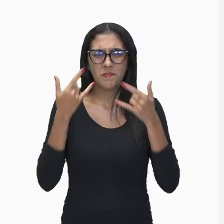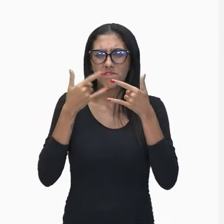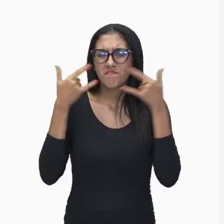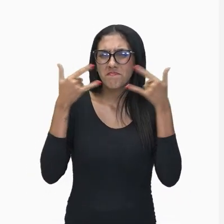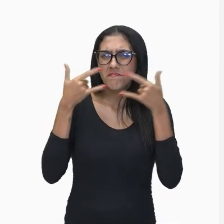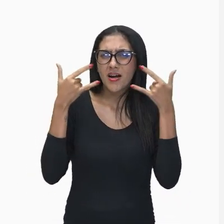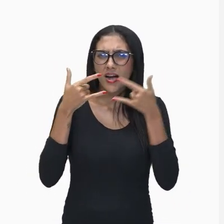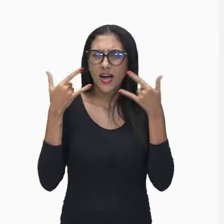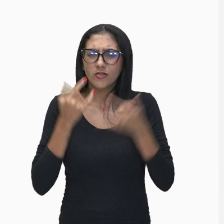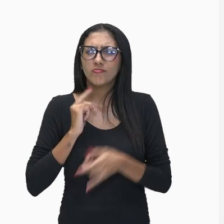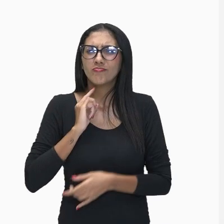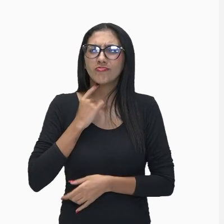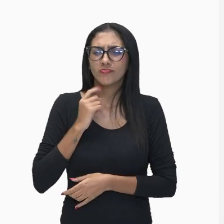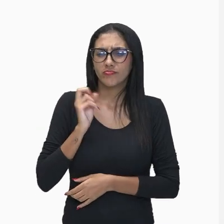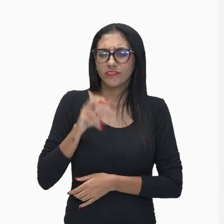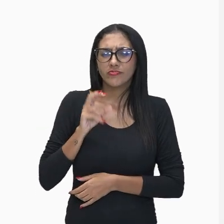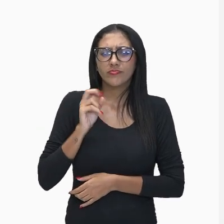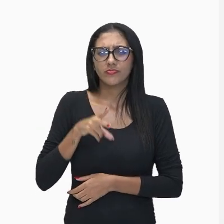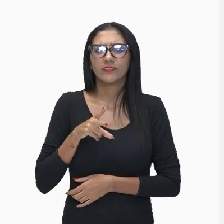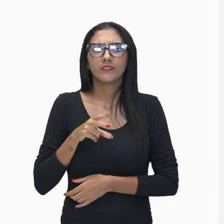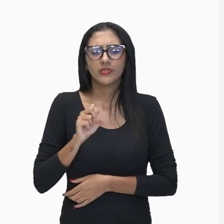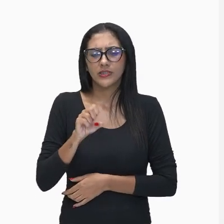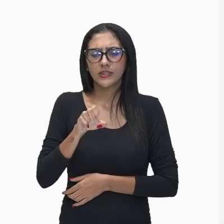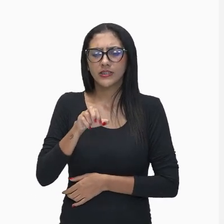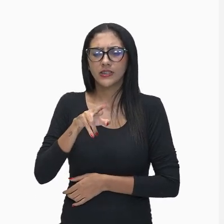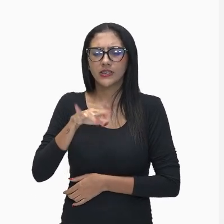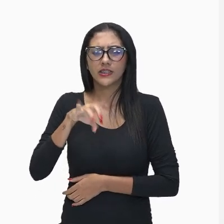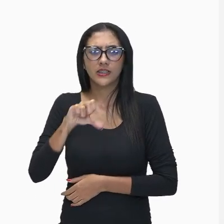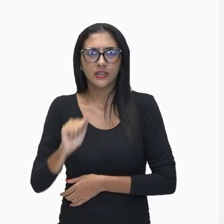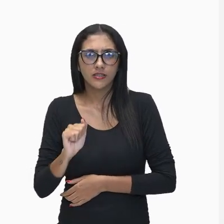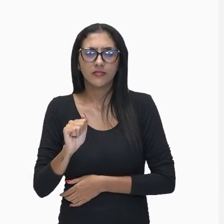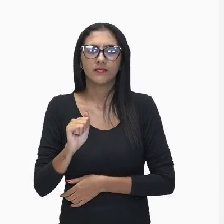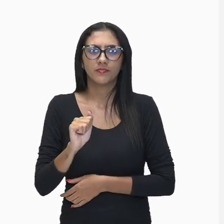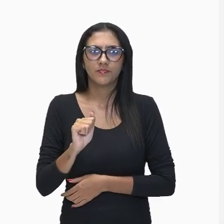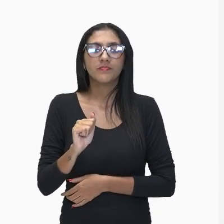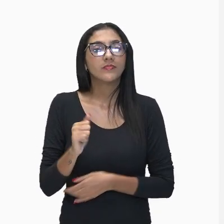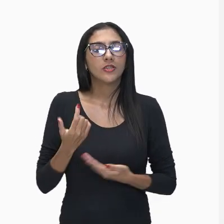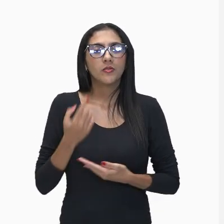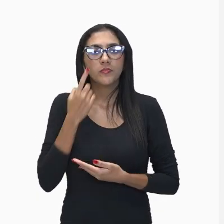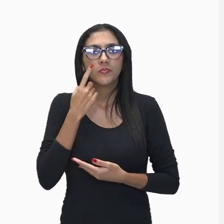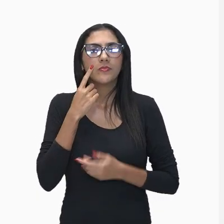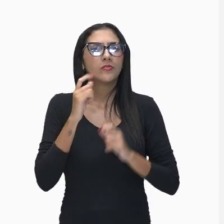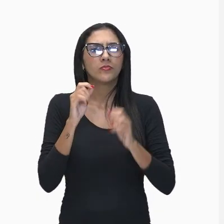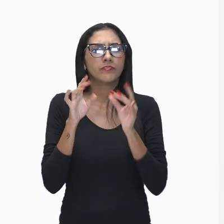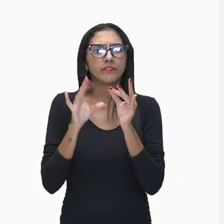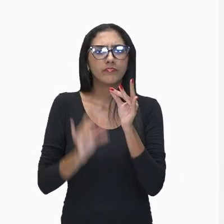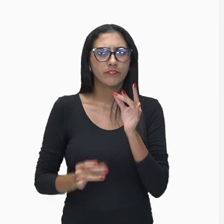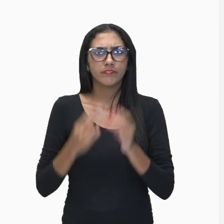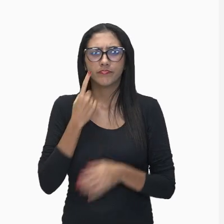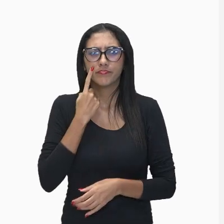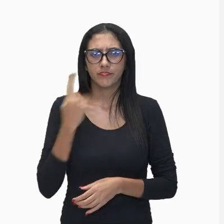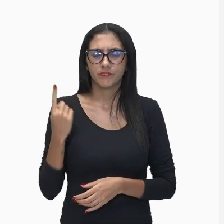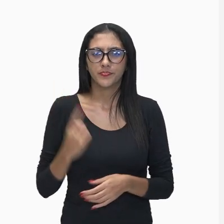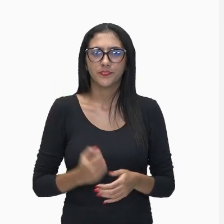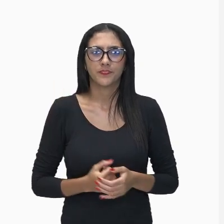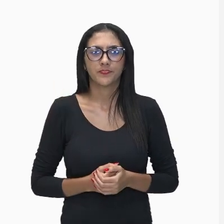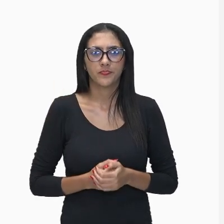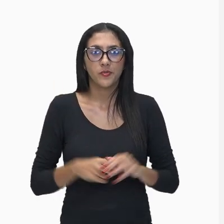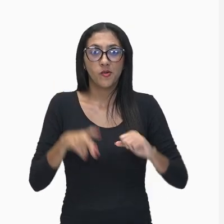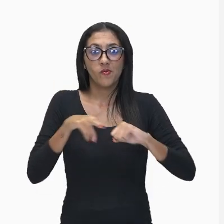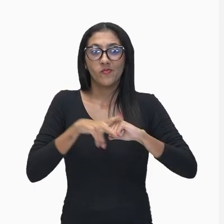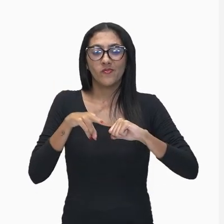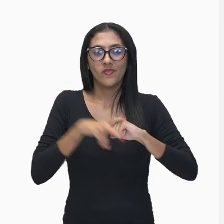nós temos um problema de concordância verbal. Então, especificando esse problema, qual é? Observe, o verbo